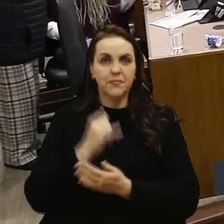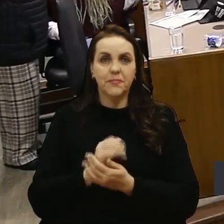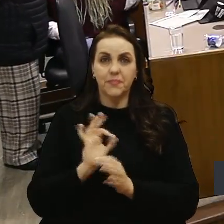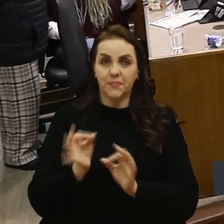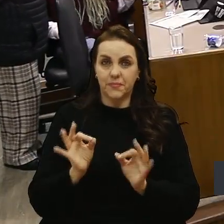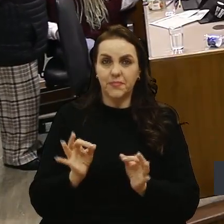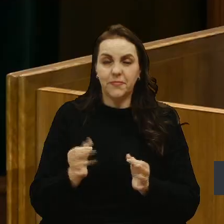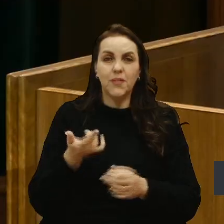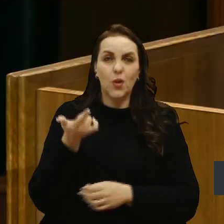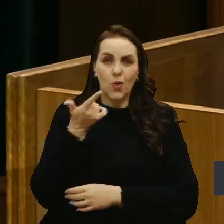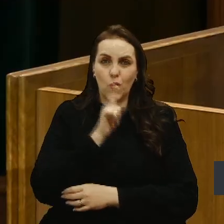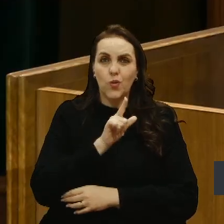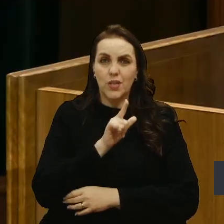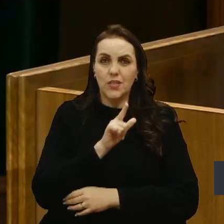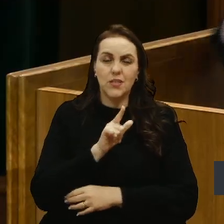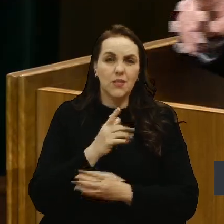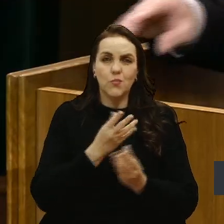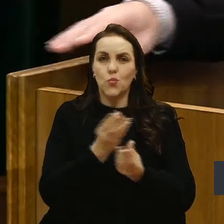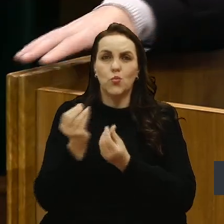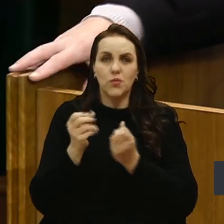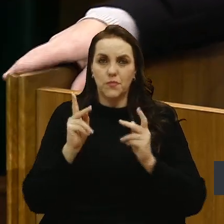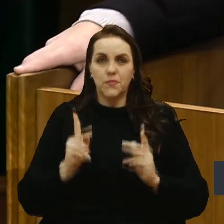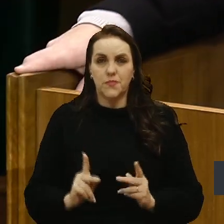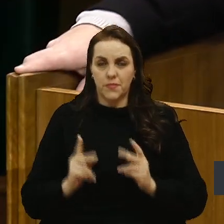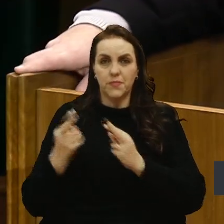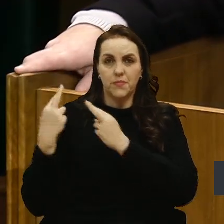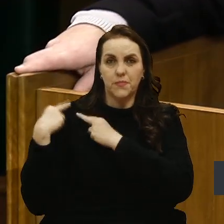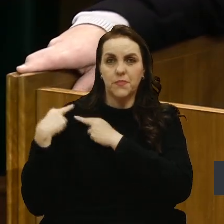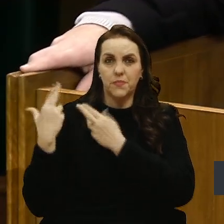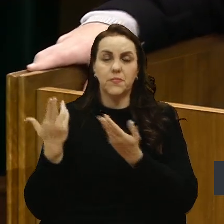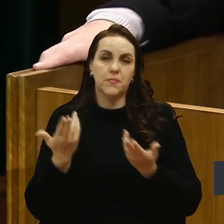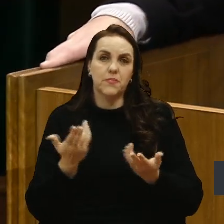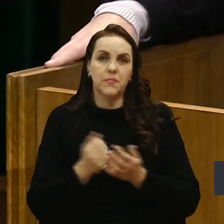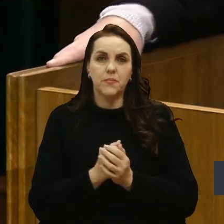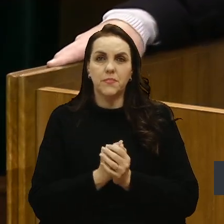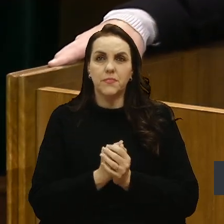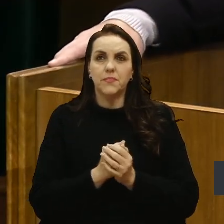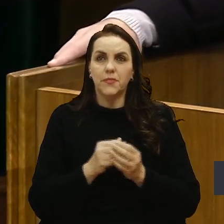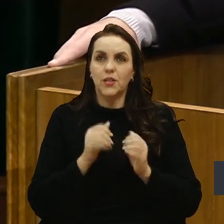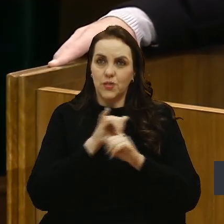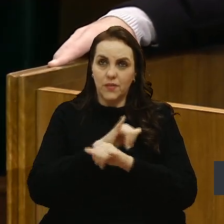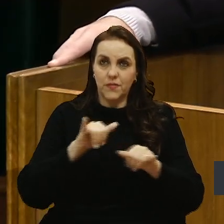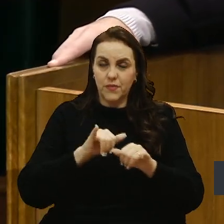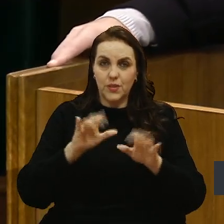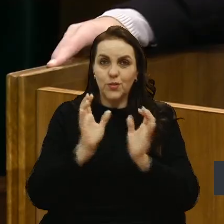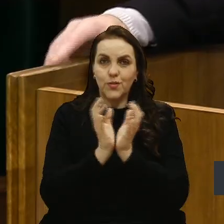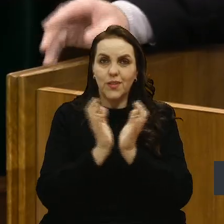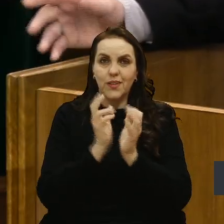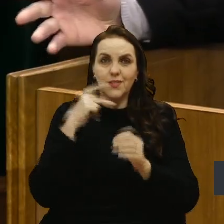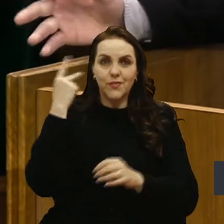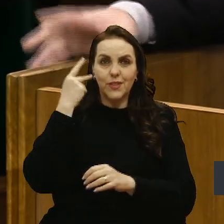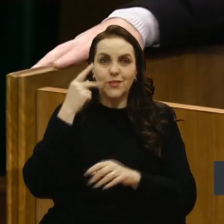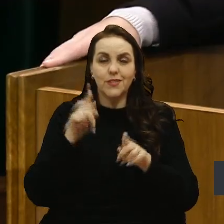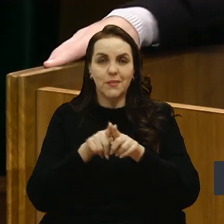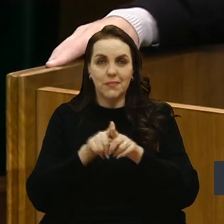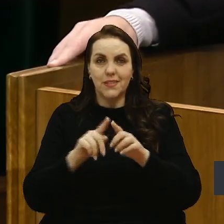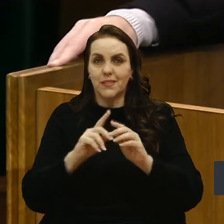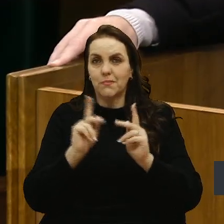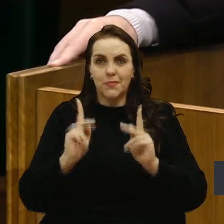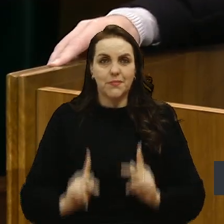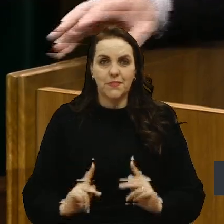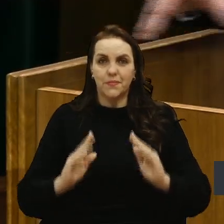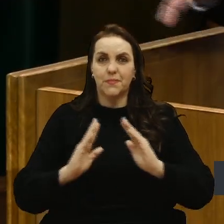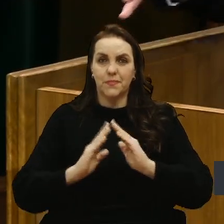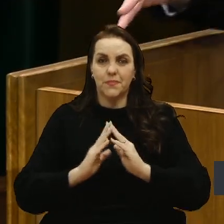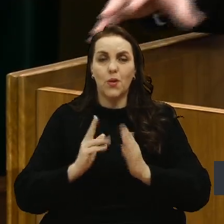uma conquista de muitas mãos, né? A responsabilidade vai ser grande. Já adianta os colegas, vereadores, quem está em casa, como desde que